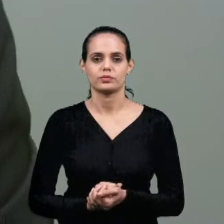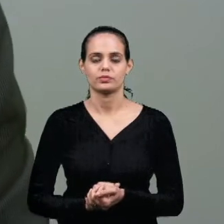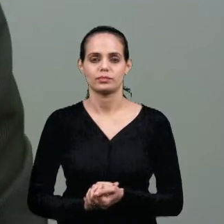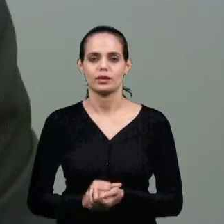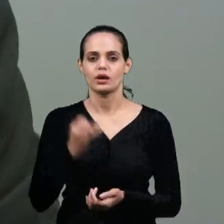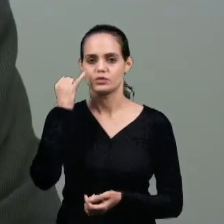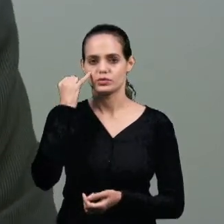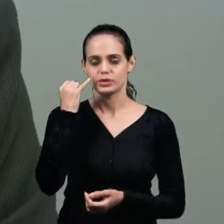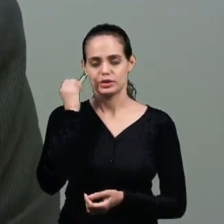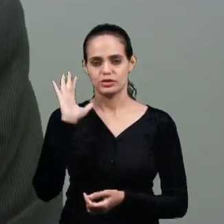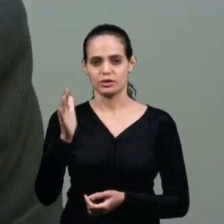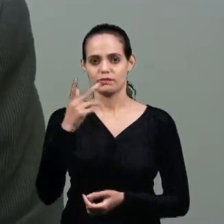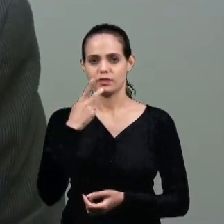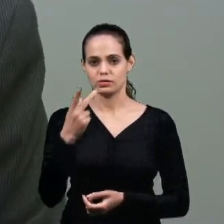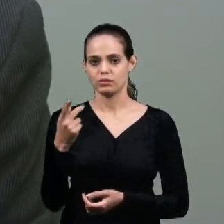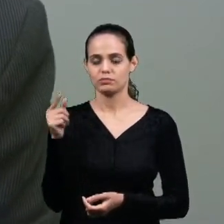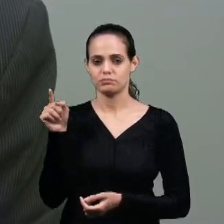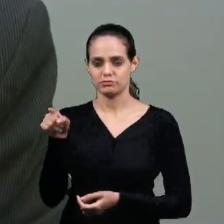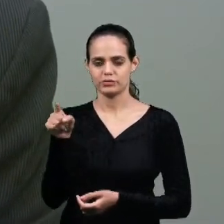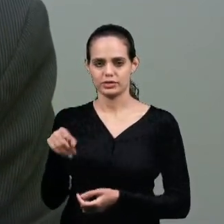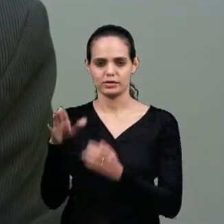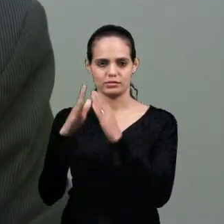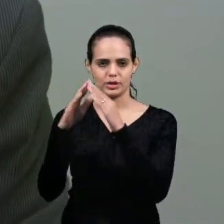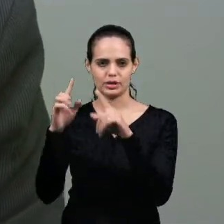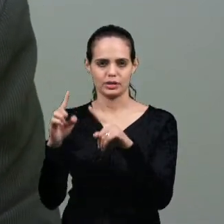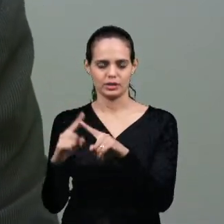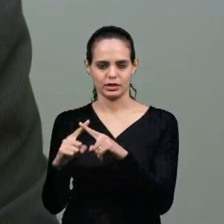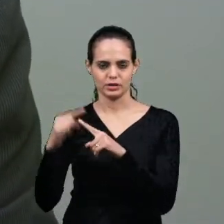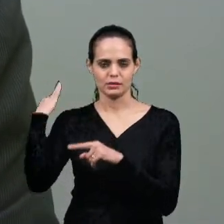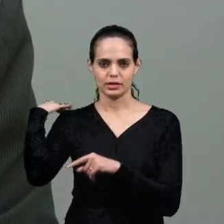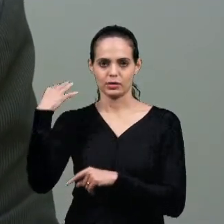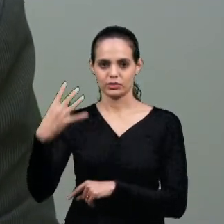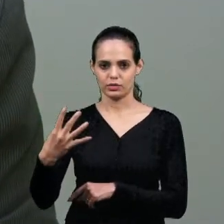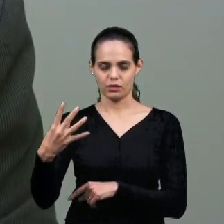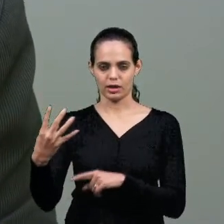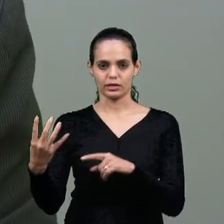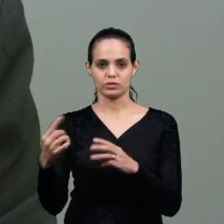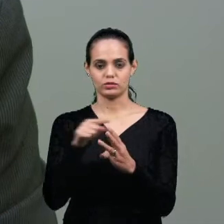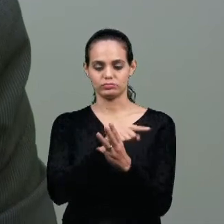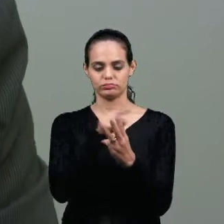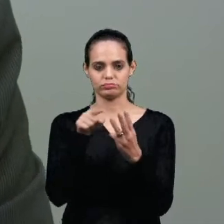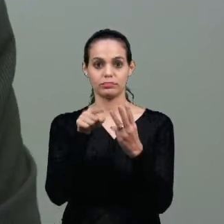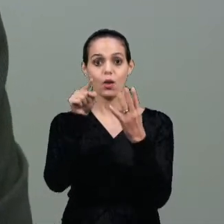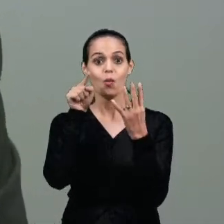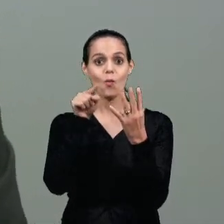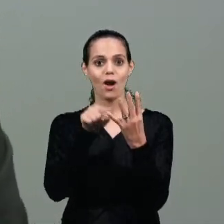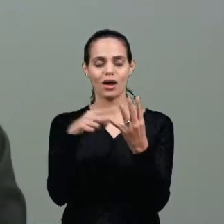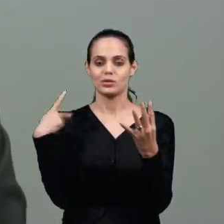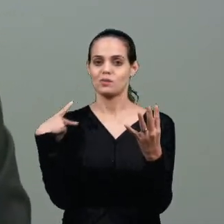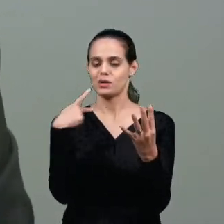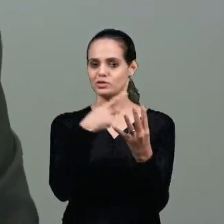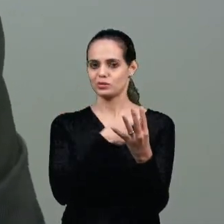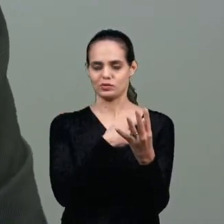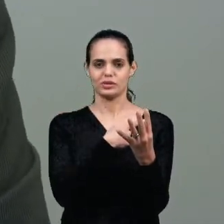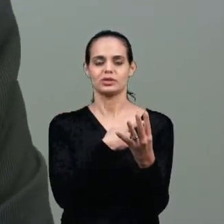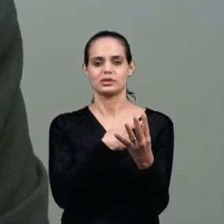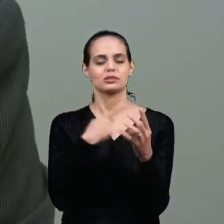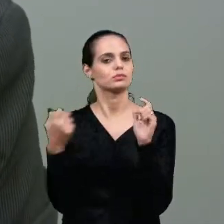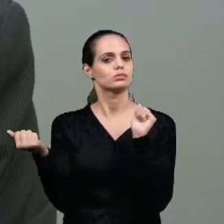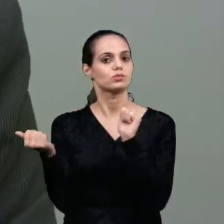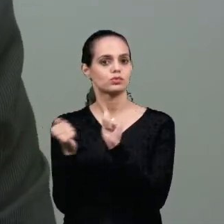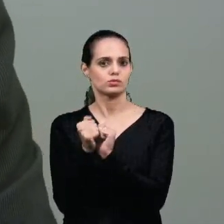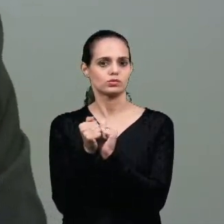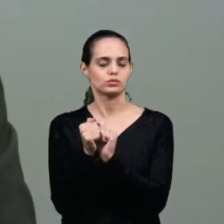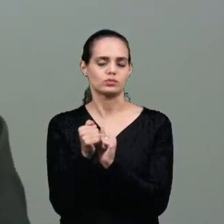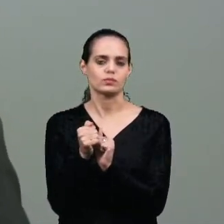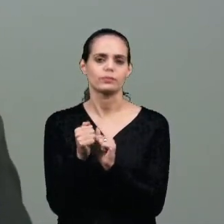o senhor e o pastor Josias e o pastor André, né? André e o Jabes Gueiro, né? Esquecer dele. Estão lá.